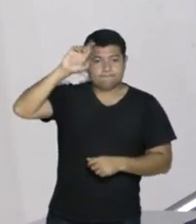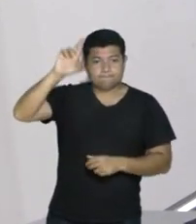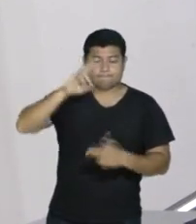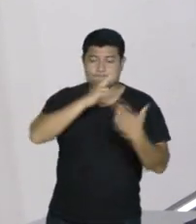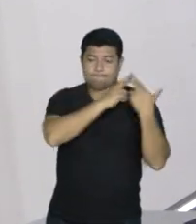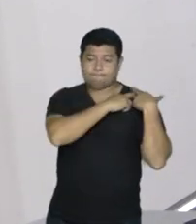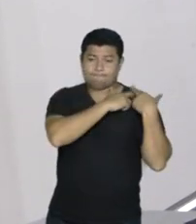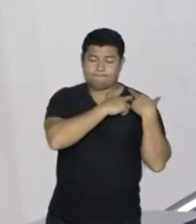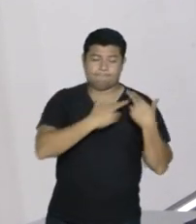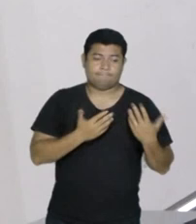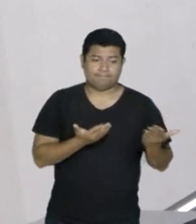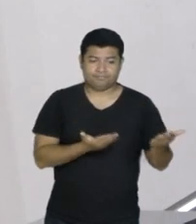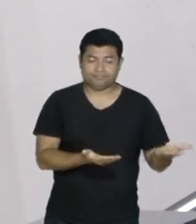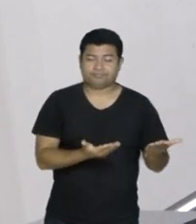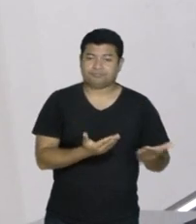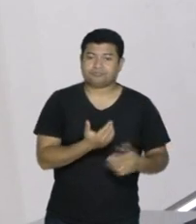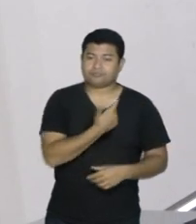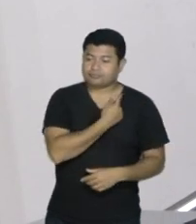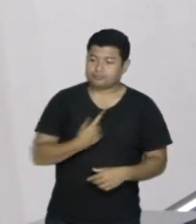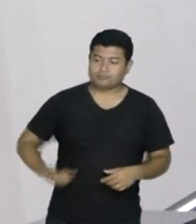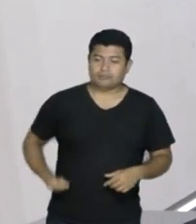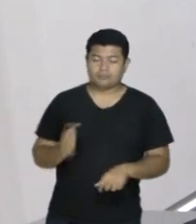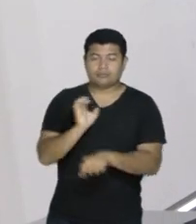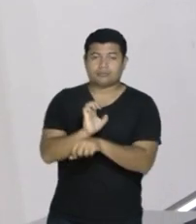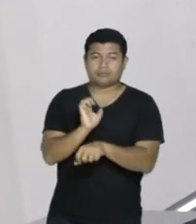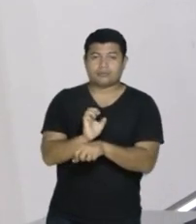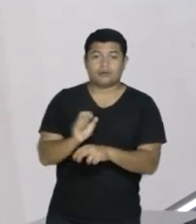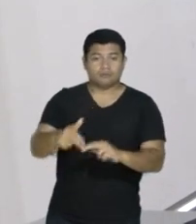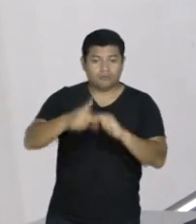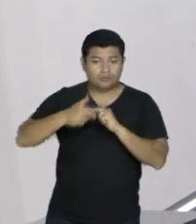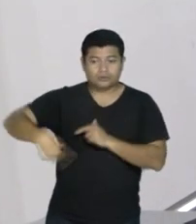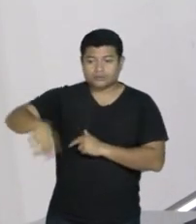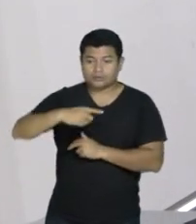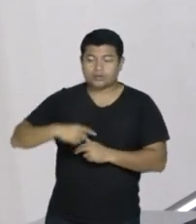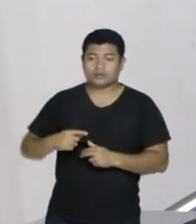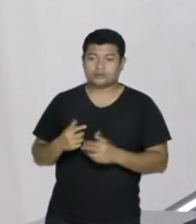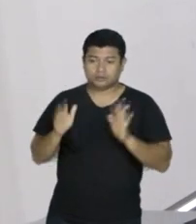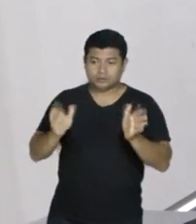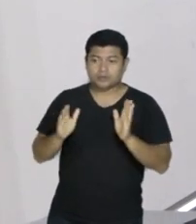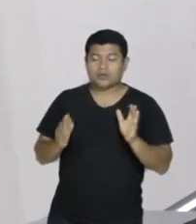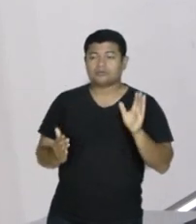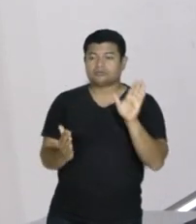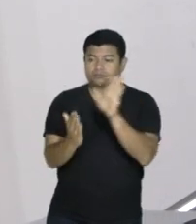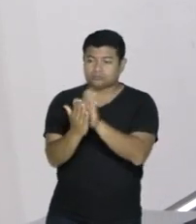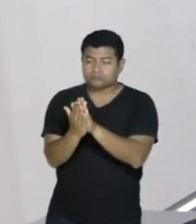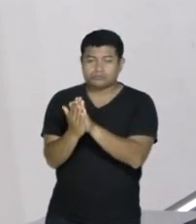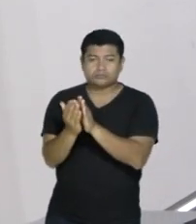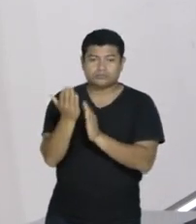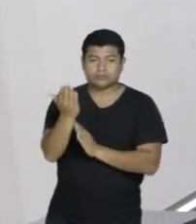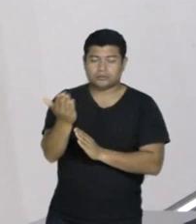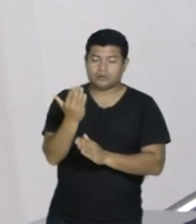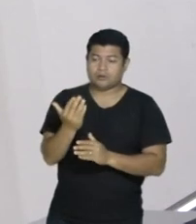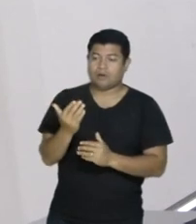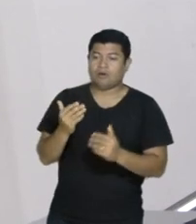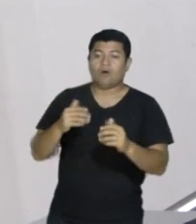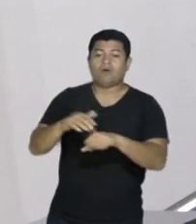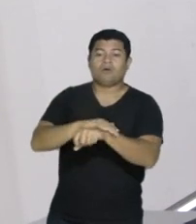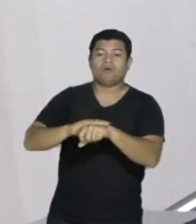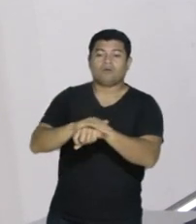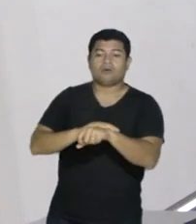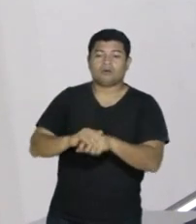tem essa essa buscando essa solução já temos a disposição também do secretário Jerry de infraestrutura